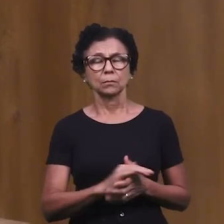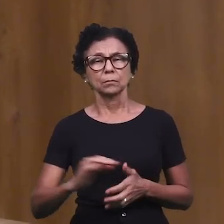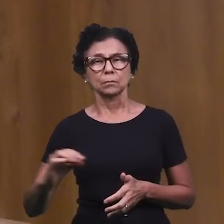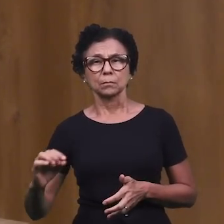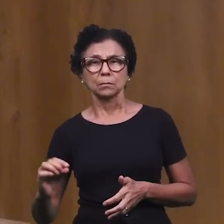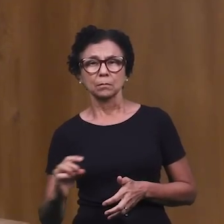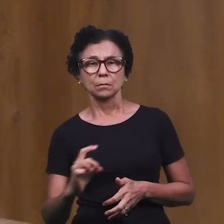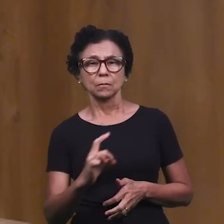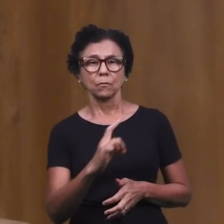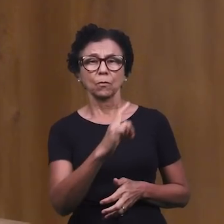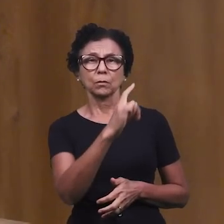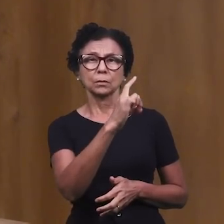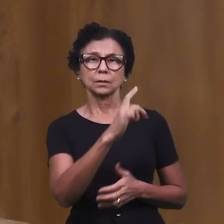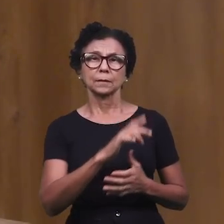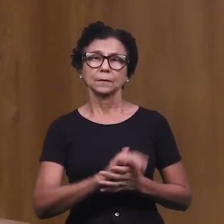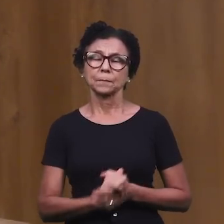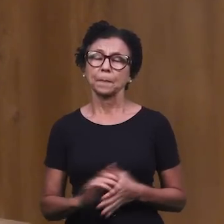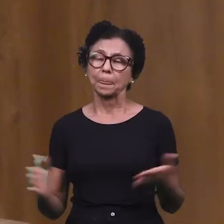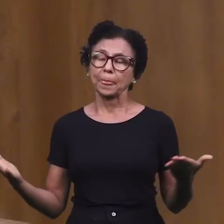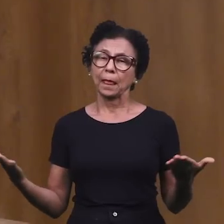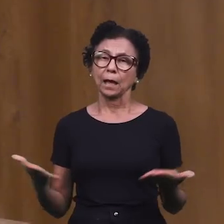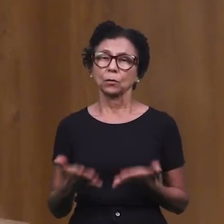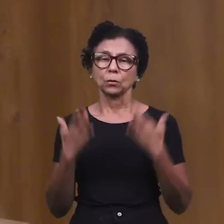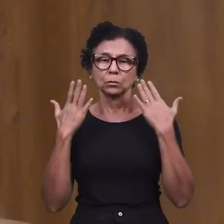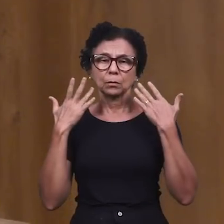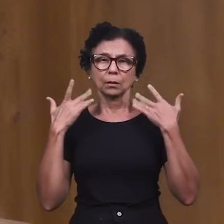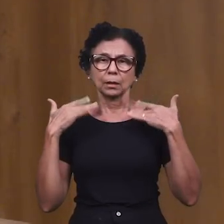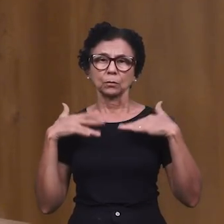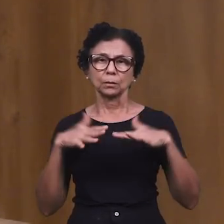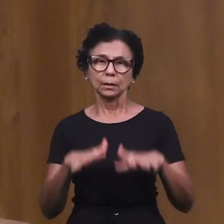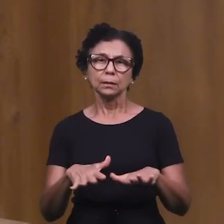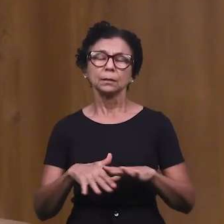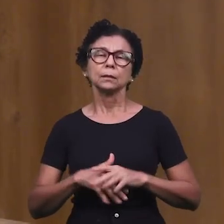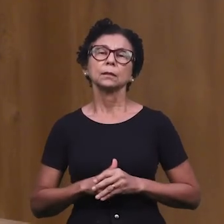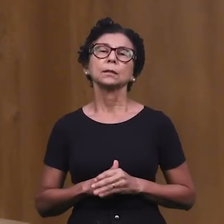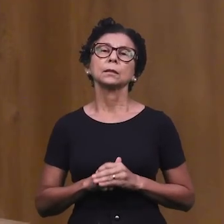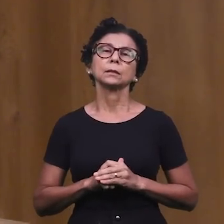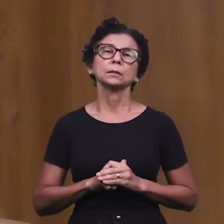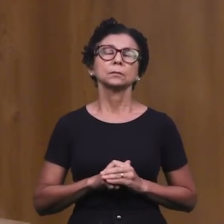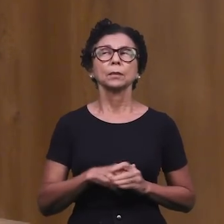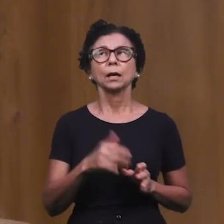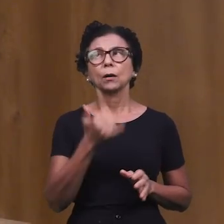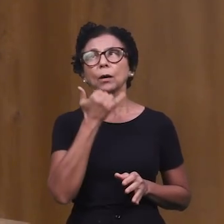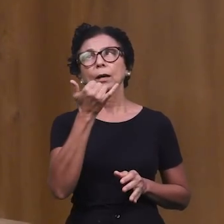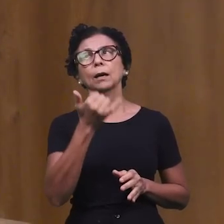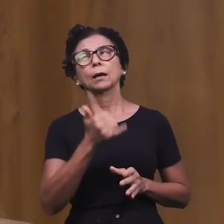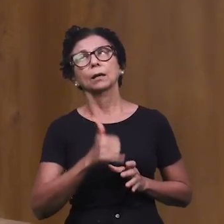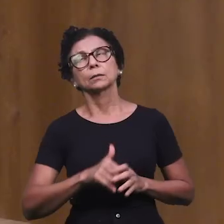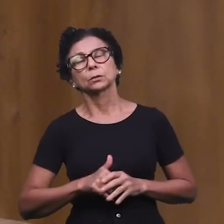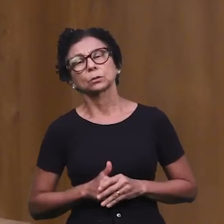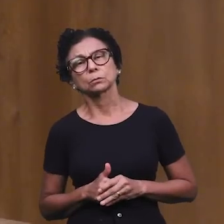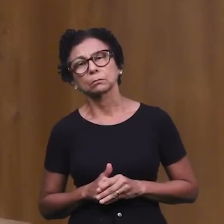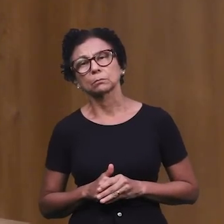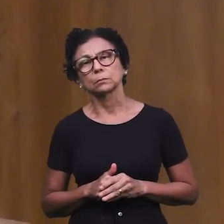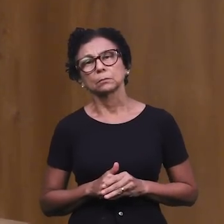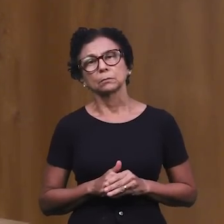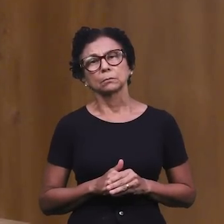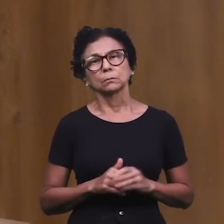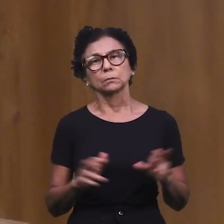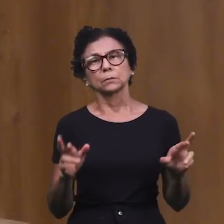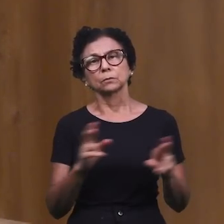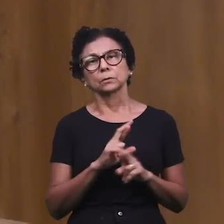evolucionista. Que aí você tem o naturalismo, as coisas se explicam mais derivados ao acaso. Então você tem as